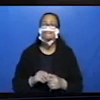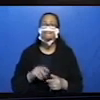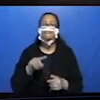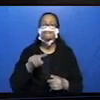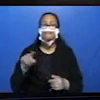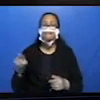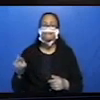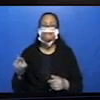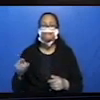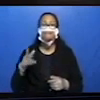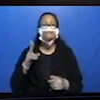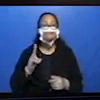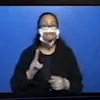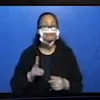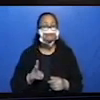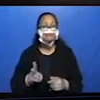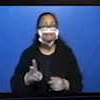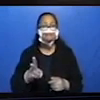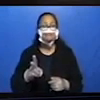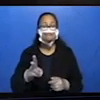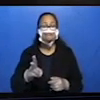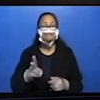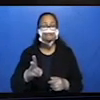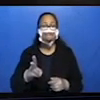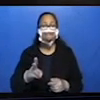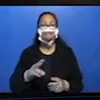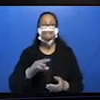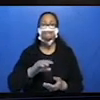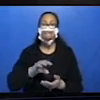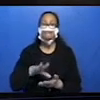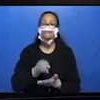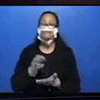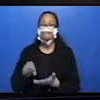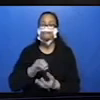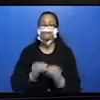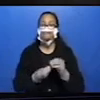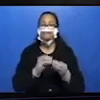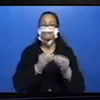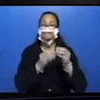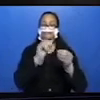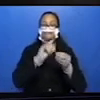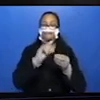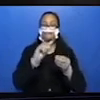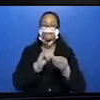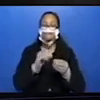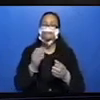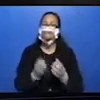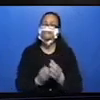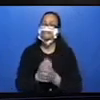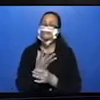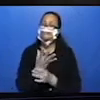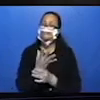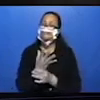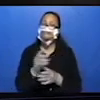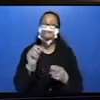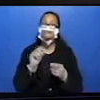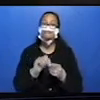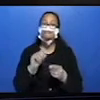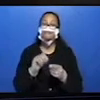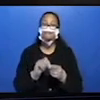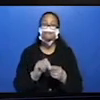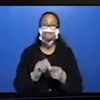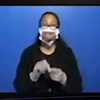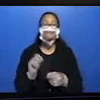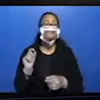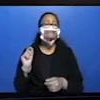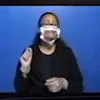Vocês vão continuar. A fotossíntese é um processo realizado pelas plantas para a produção de... Eu falei